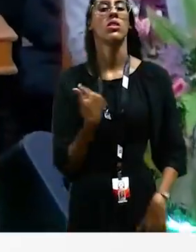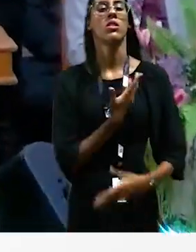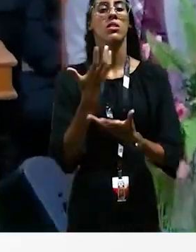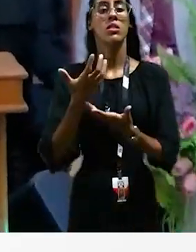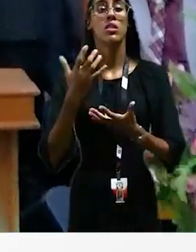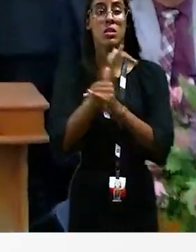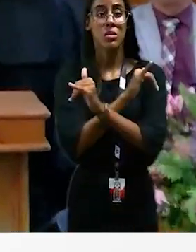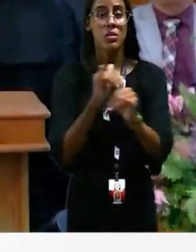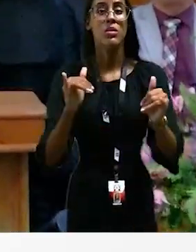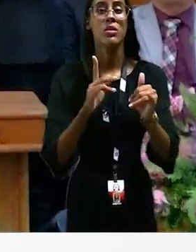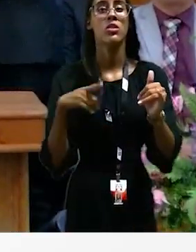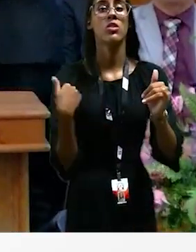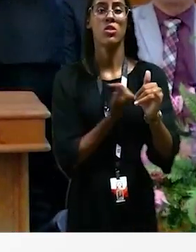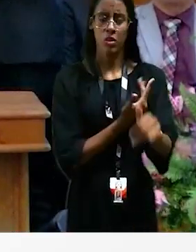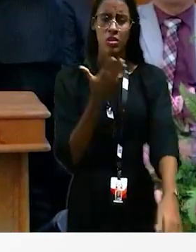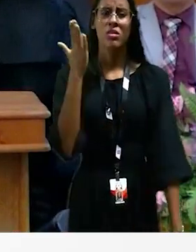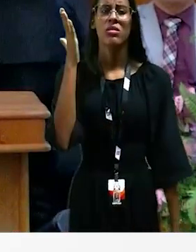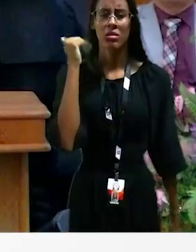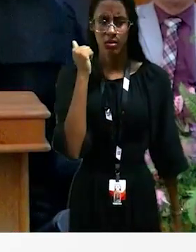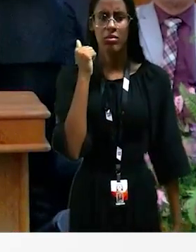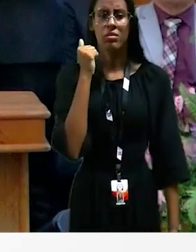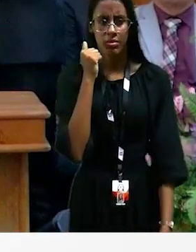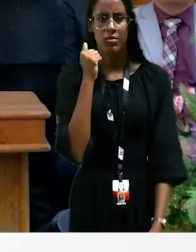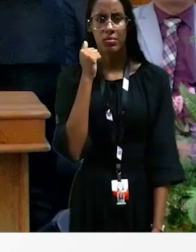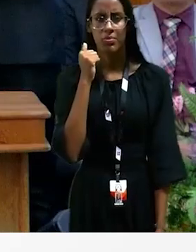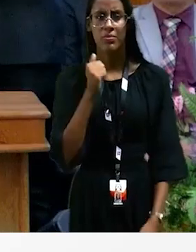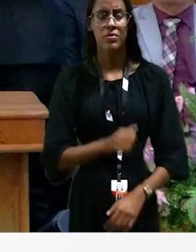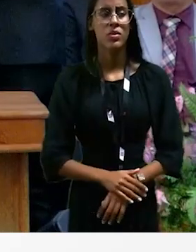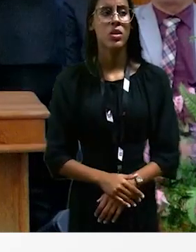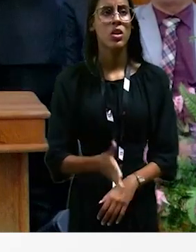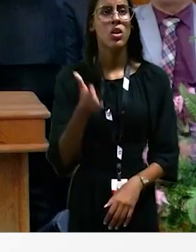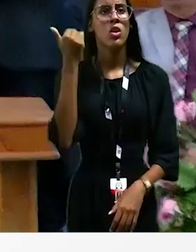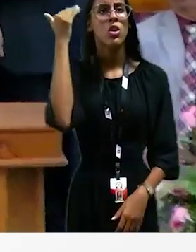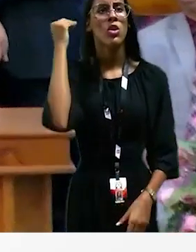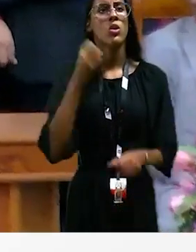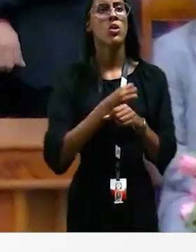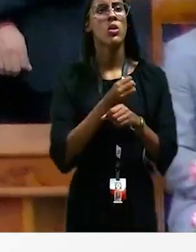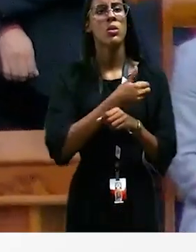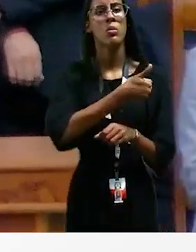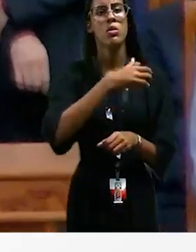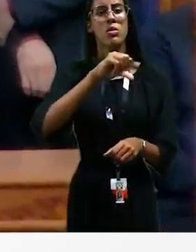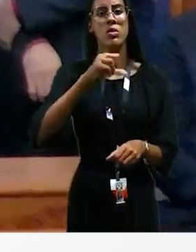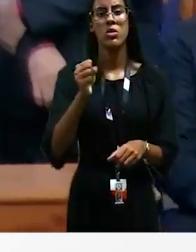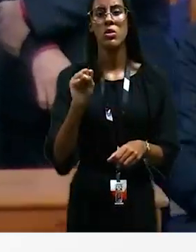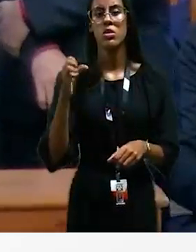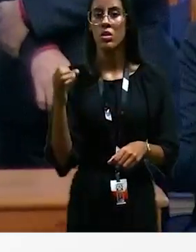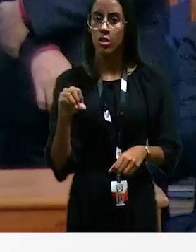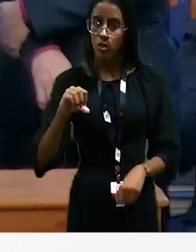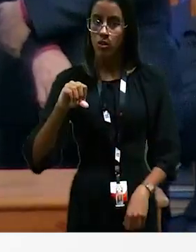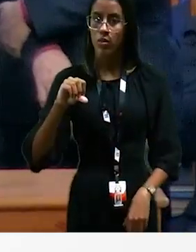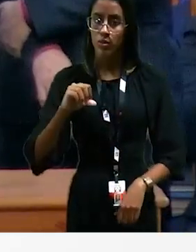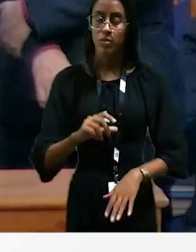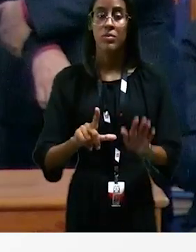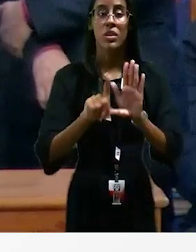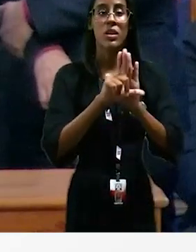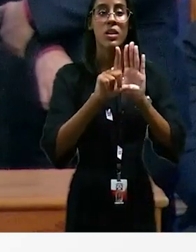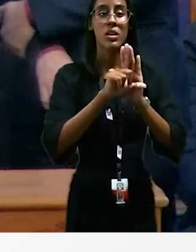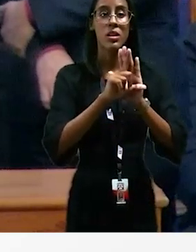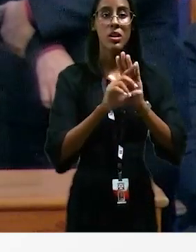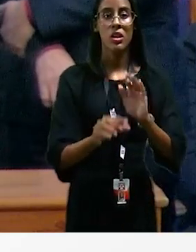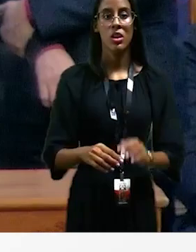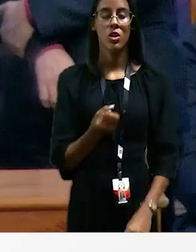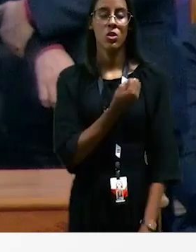os irmãos que nós sabemos desde 89 89 a lei